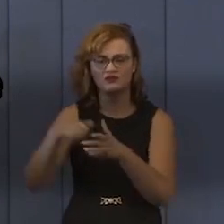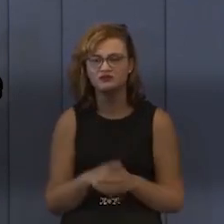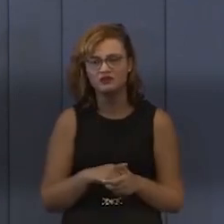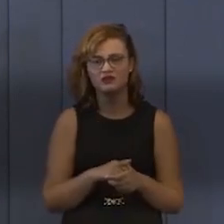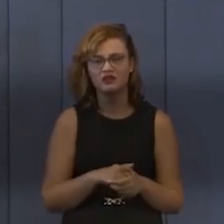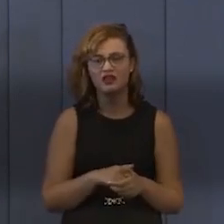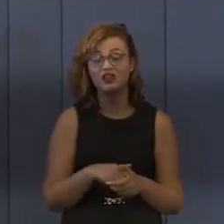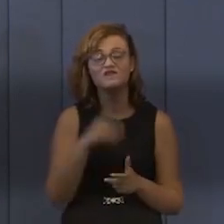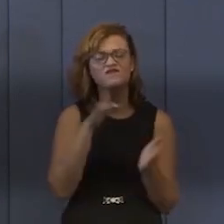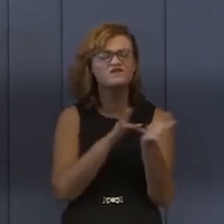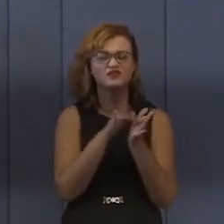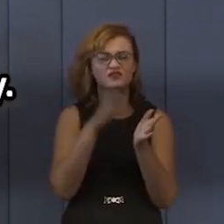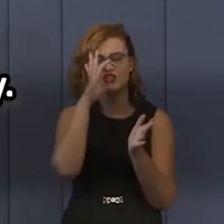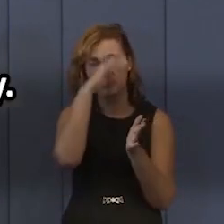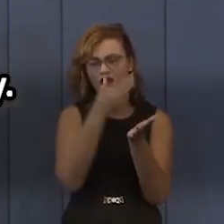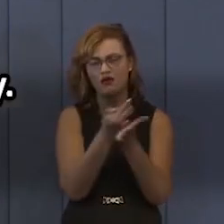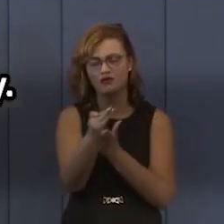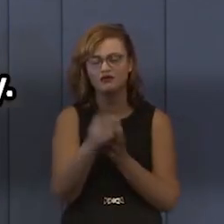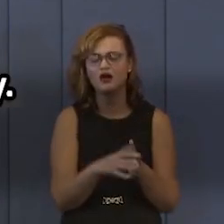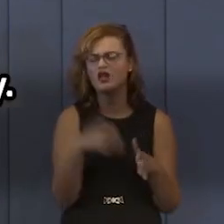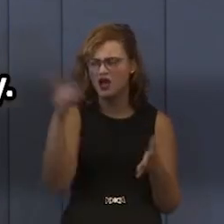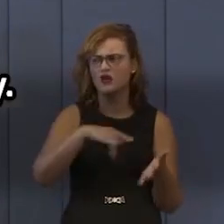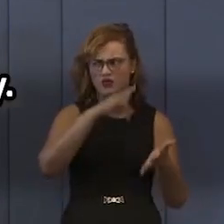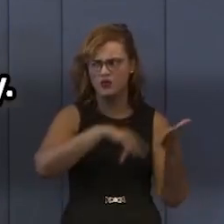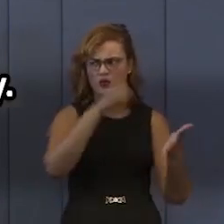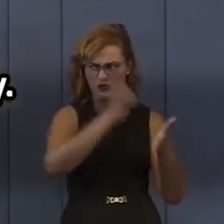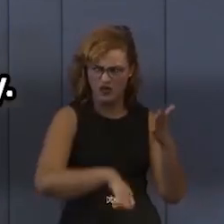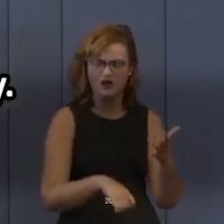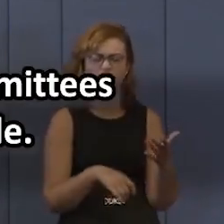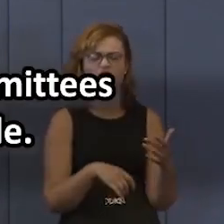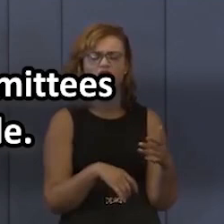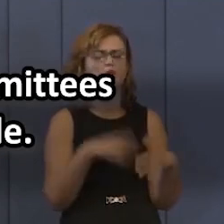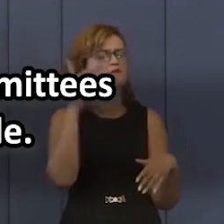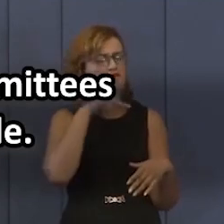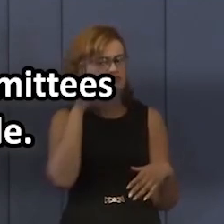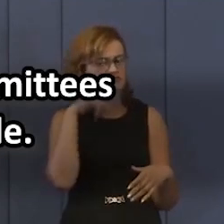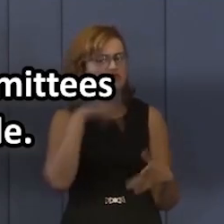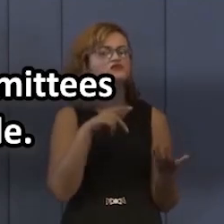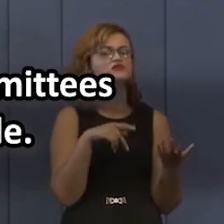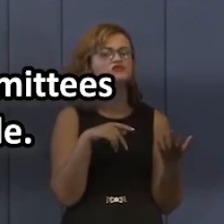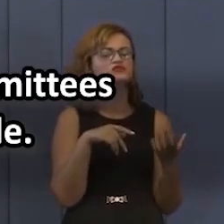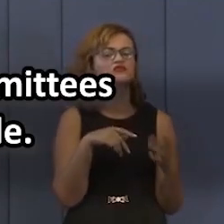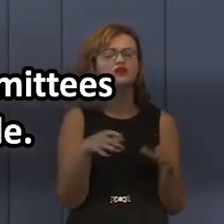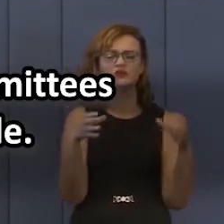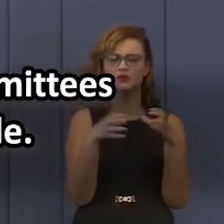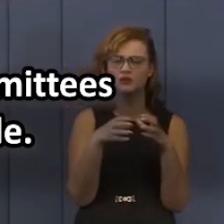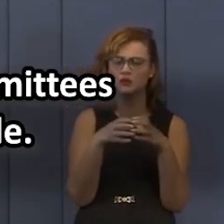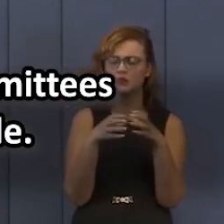isso. É isso que é o globalismo. Ele monta uma estrutura de lealdade aparente, com contratos, cláusulas padrão,